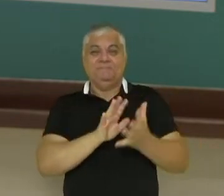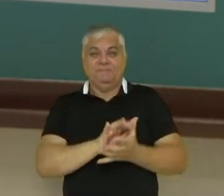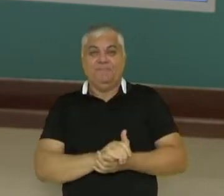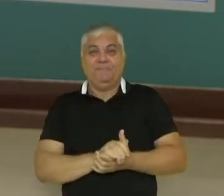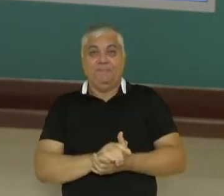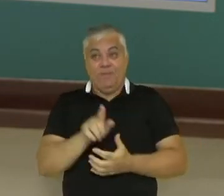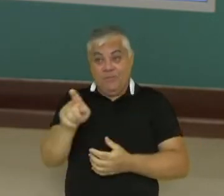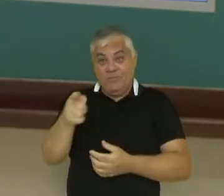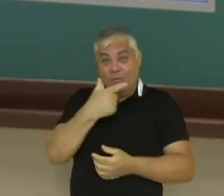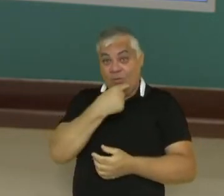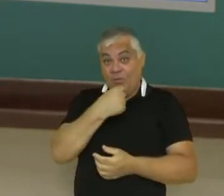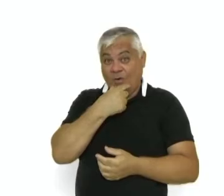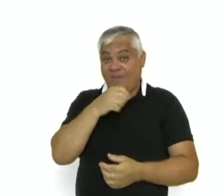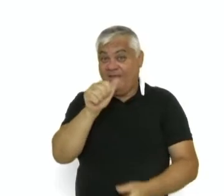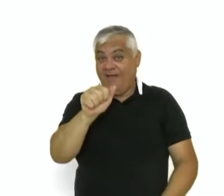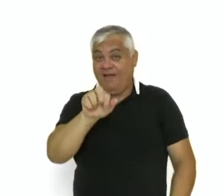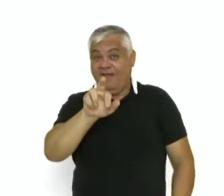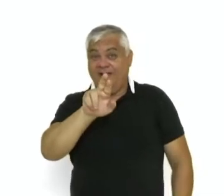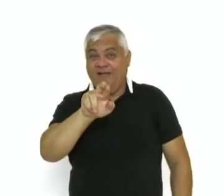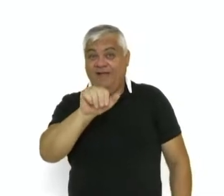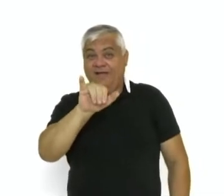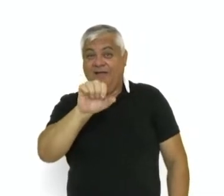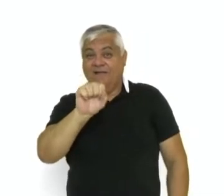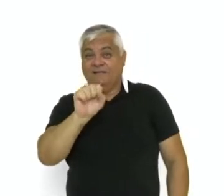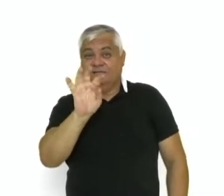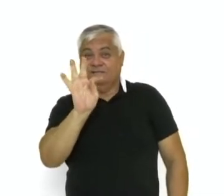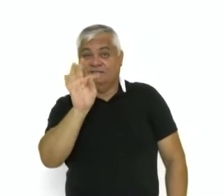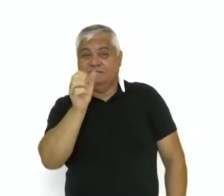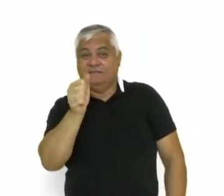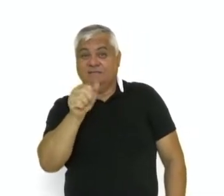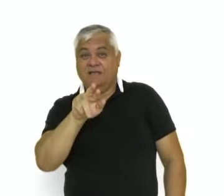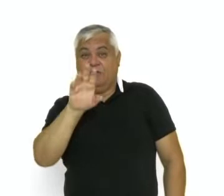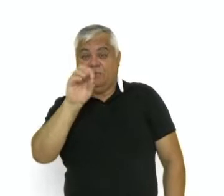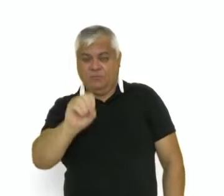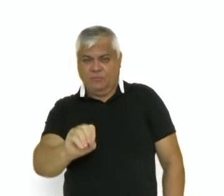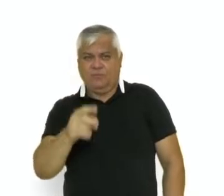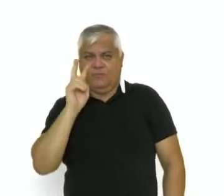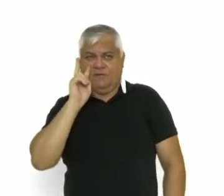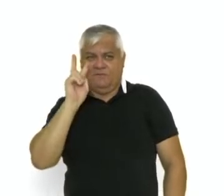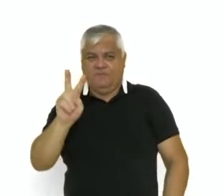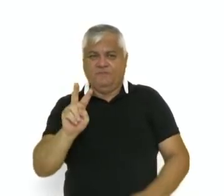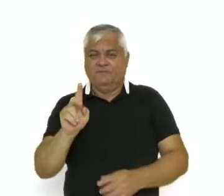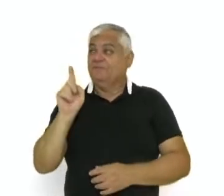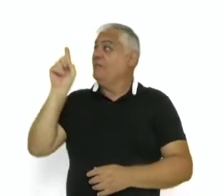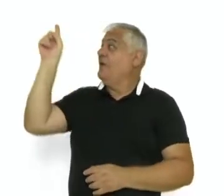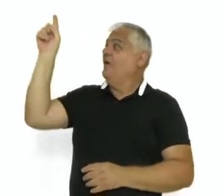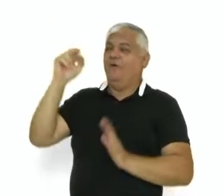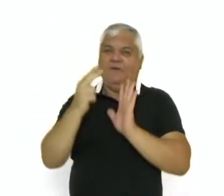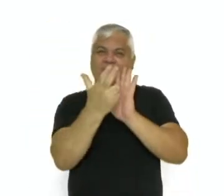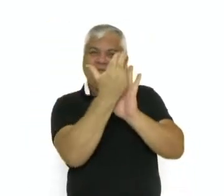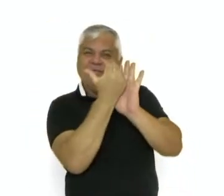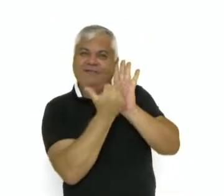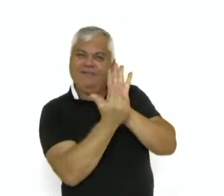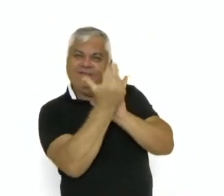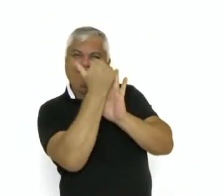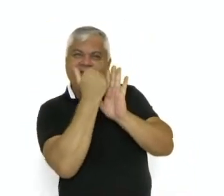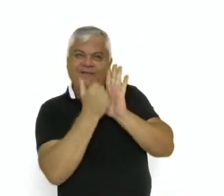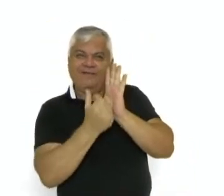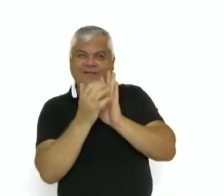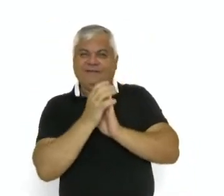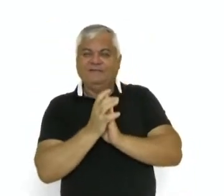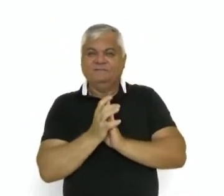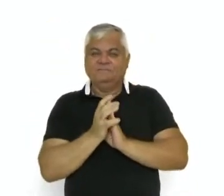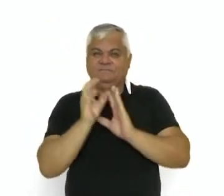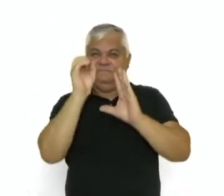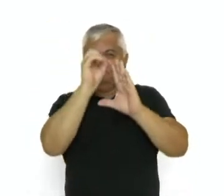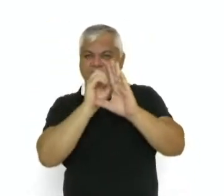esse sisteminha aqui, né? Então aqui você tem do lado direito o sistema